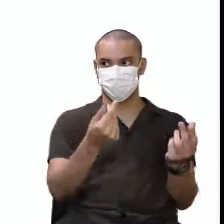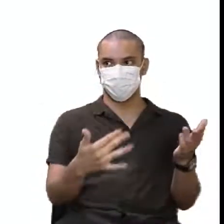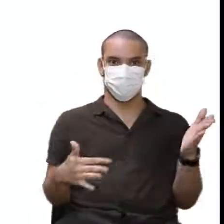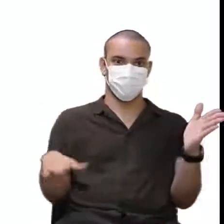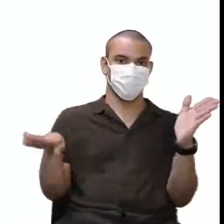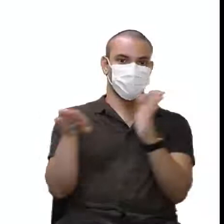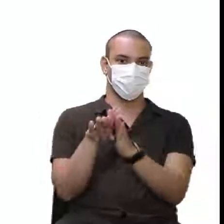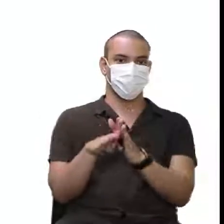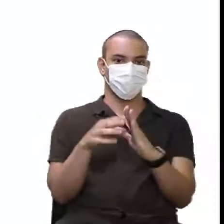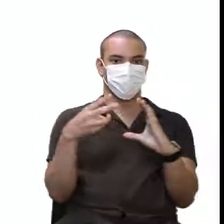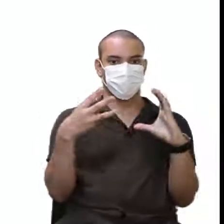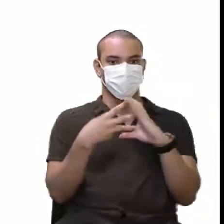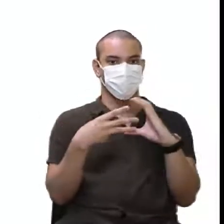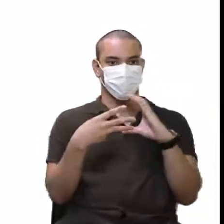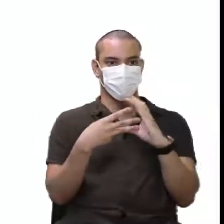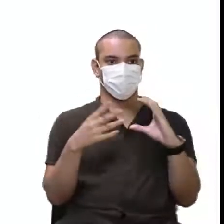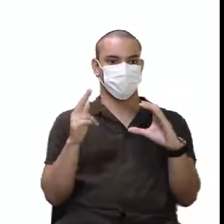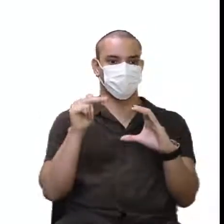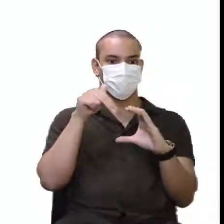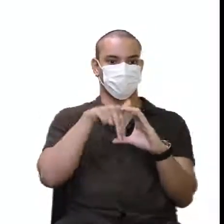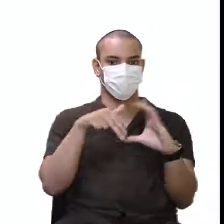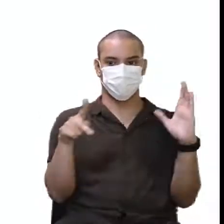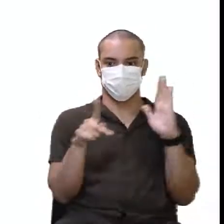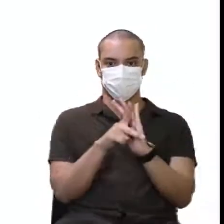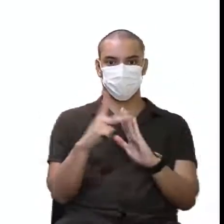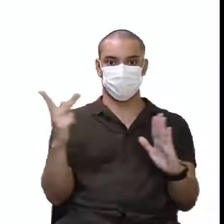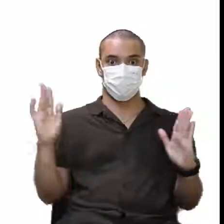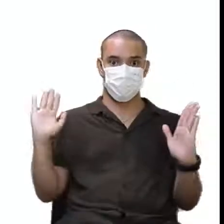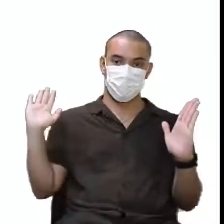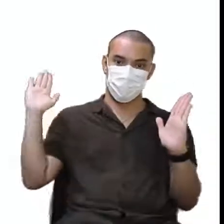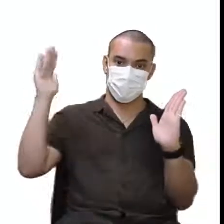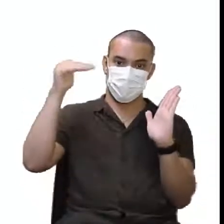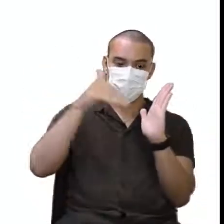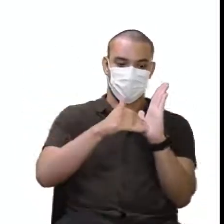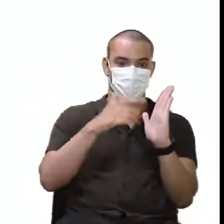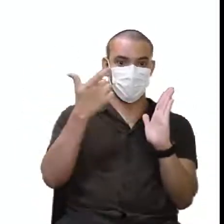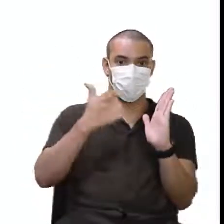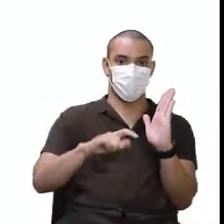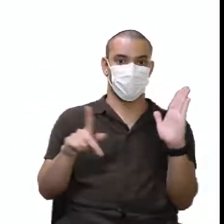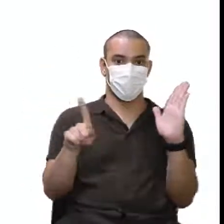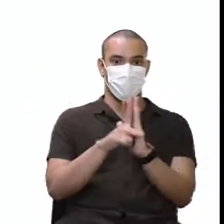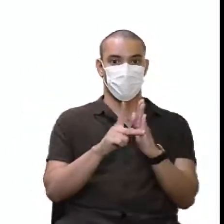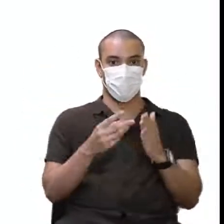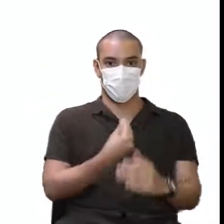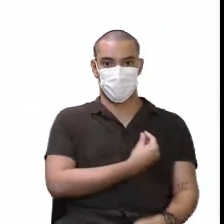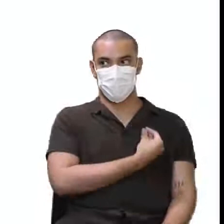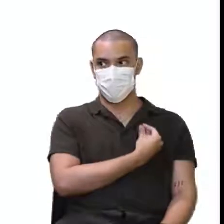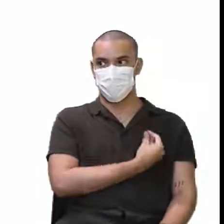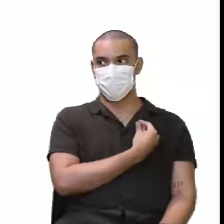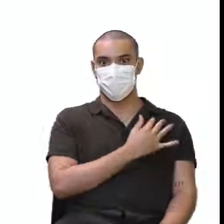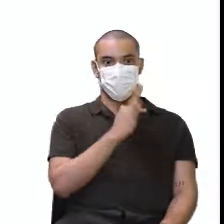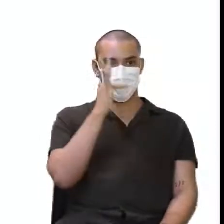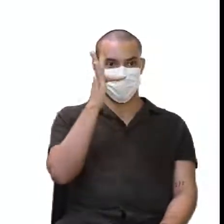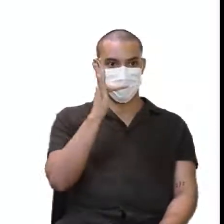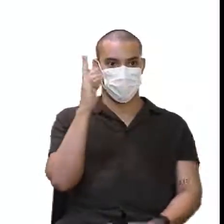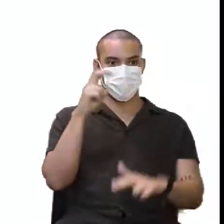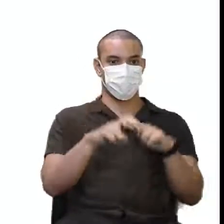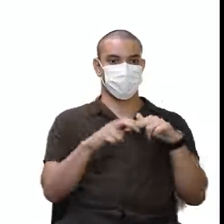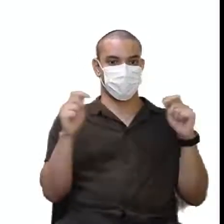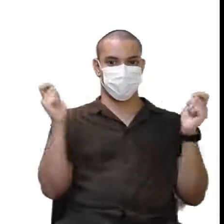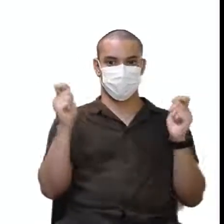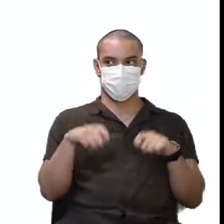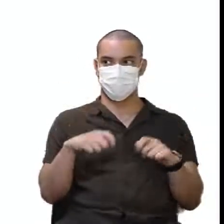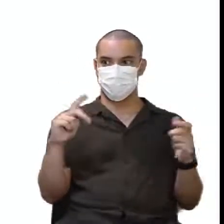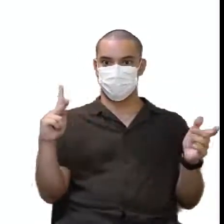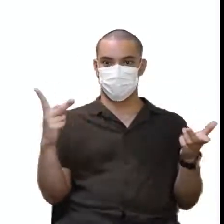conduza as suas células, o seu núcleo celular, até o núcleo celular dos ovários presente aqui, tá? E aí vai ocorrer